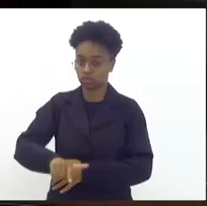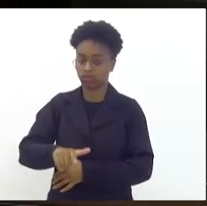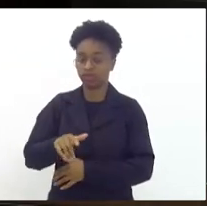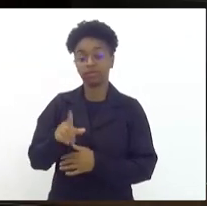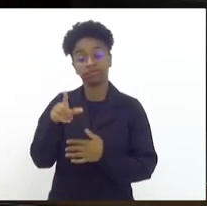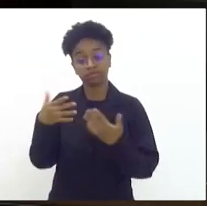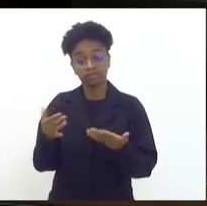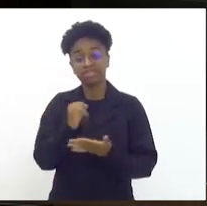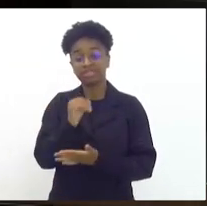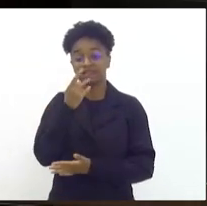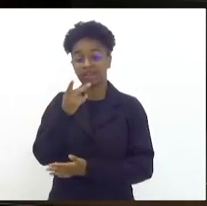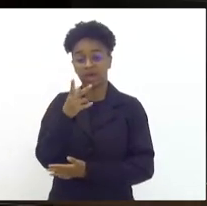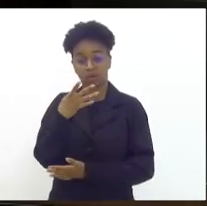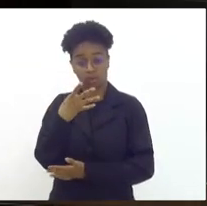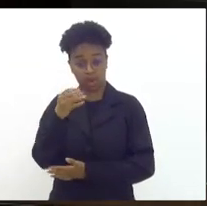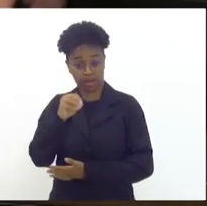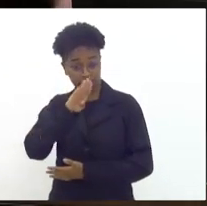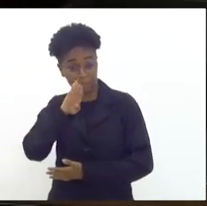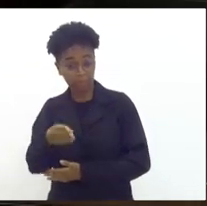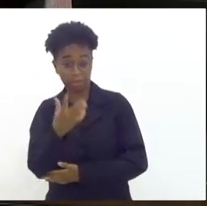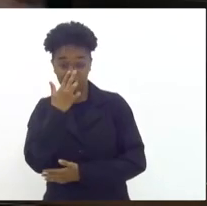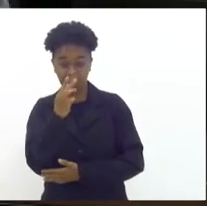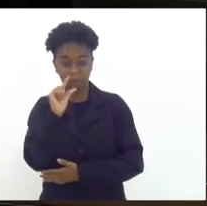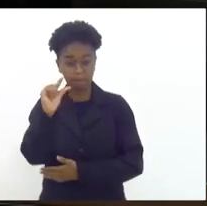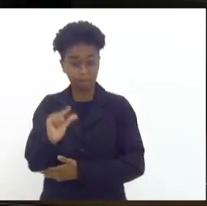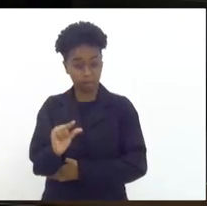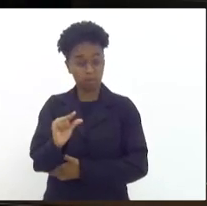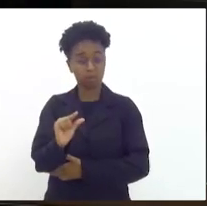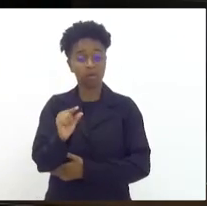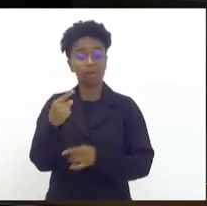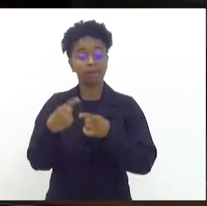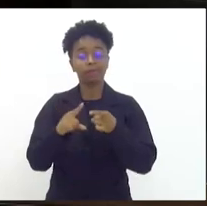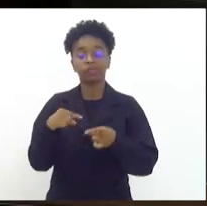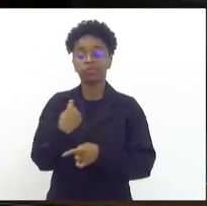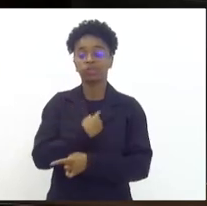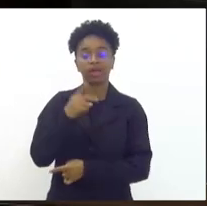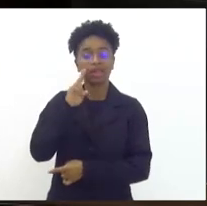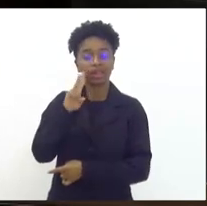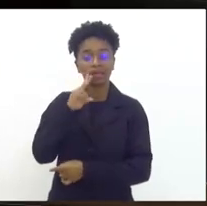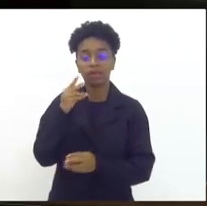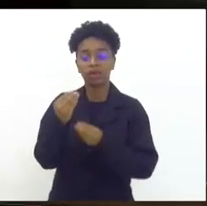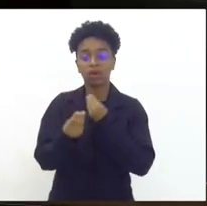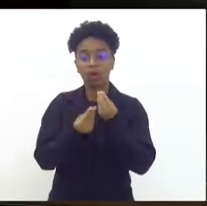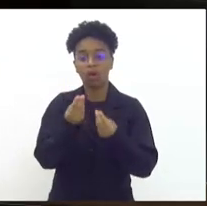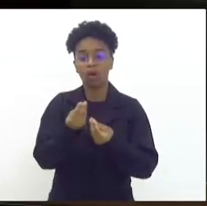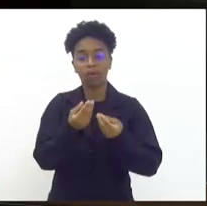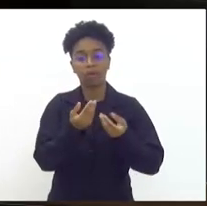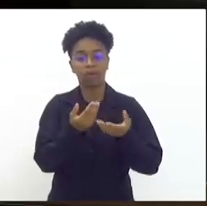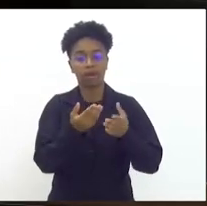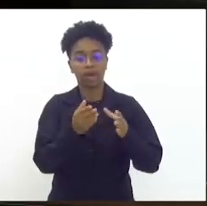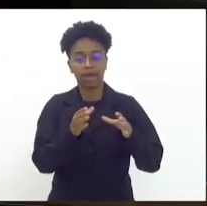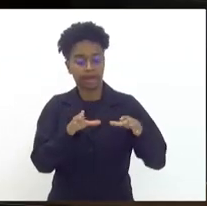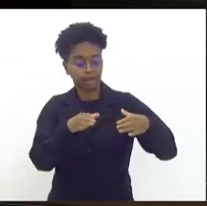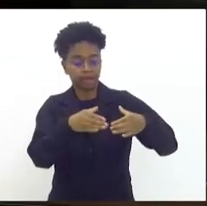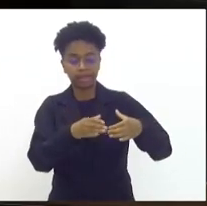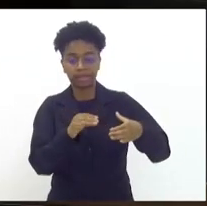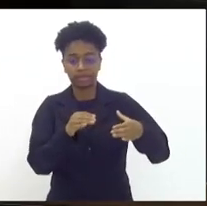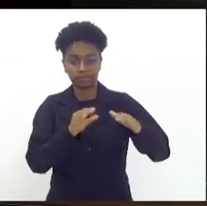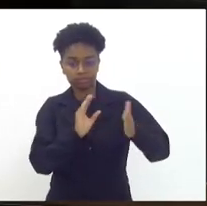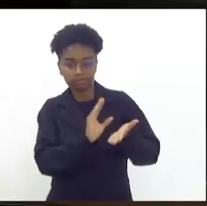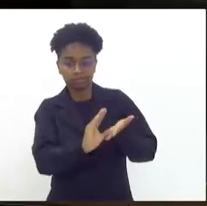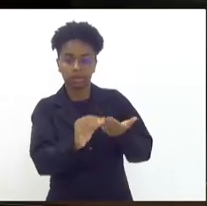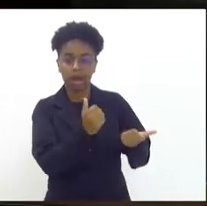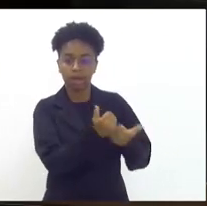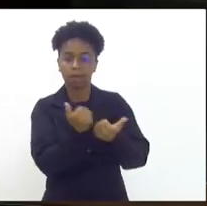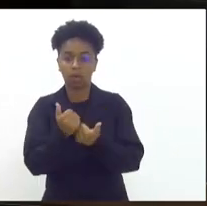primeiro que temos absolutos é muito mas parece pouco quando a gente lembra que o estoque de incentivos fiscais do ICMS hoje